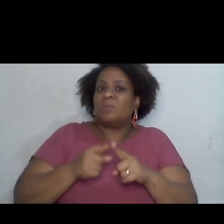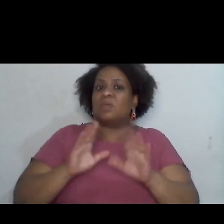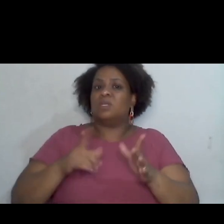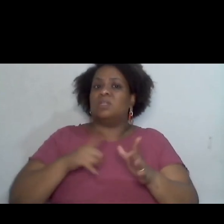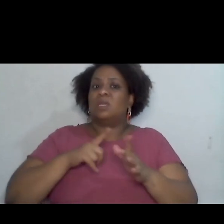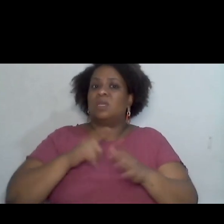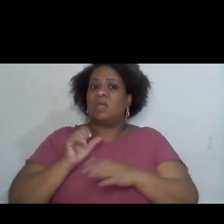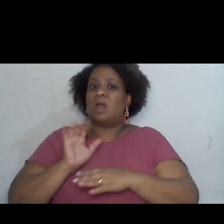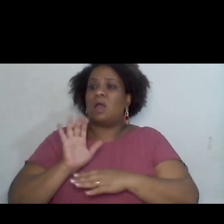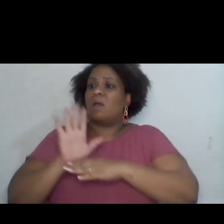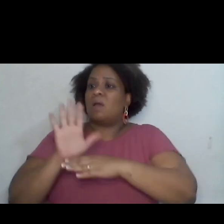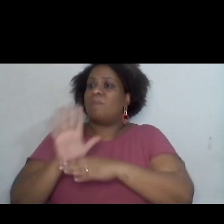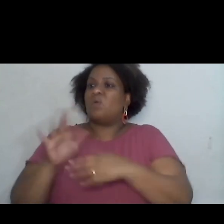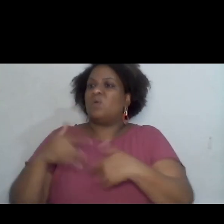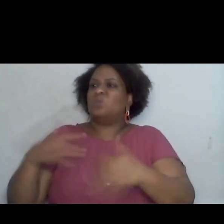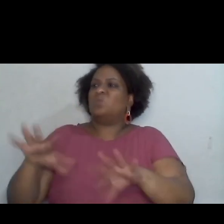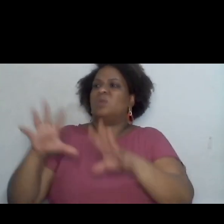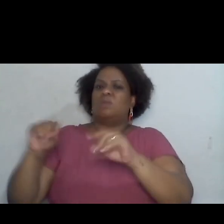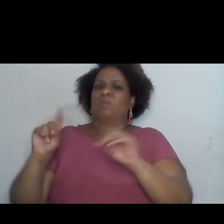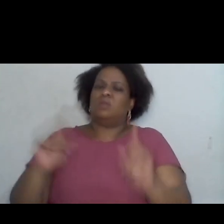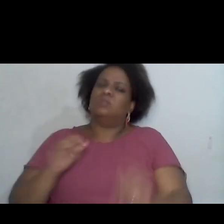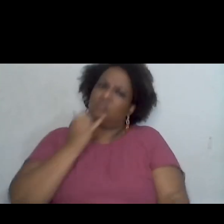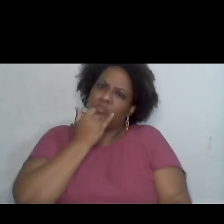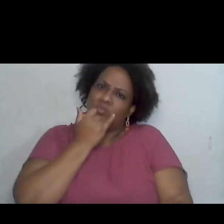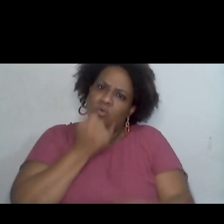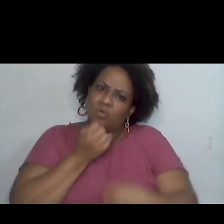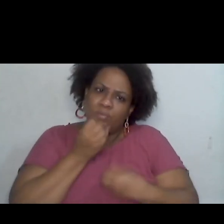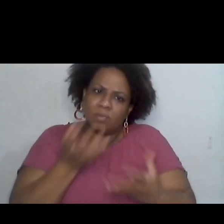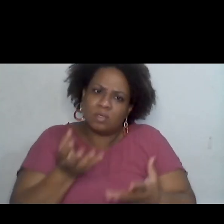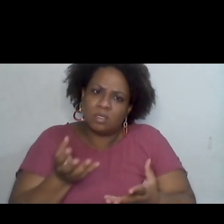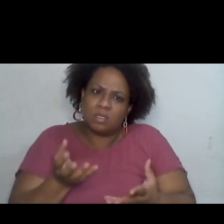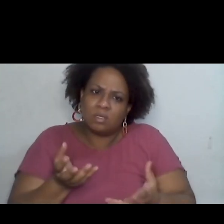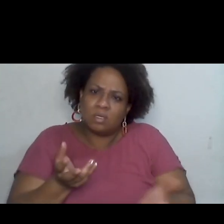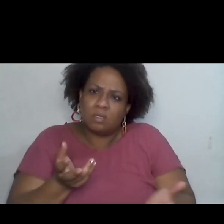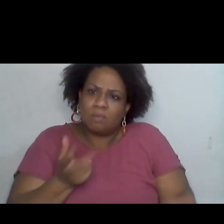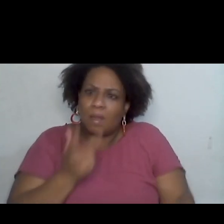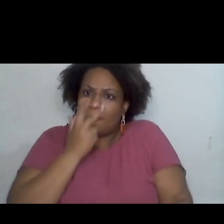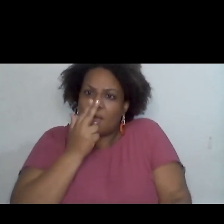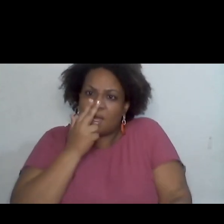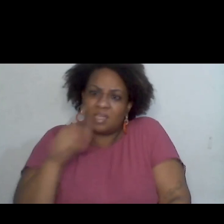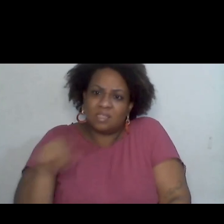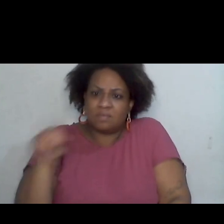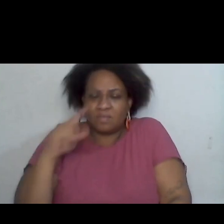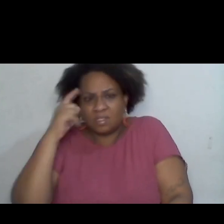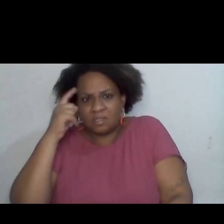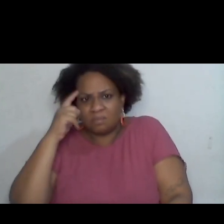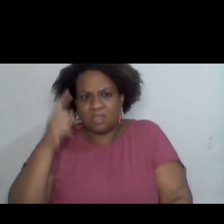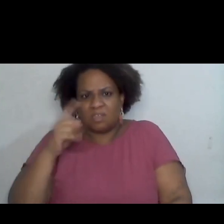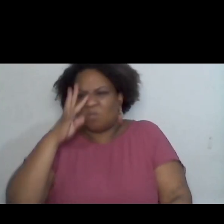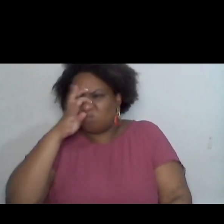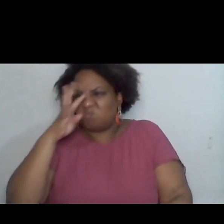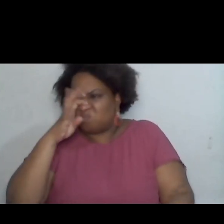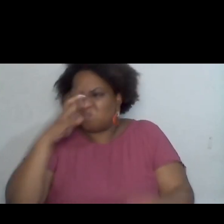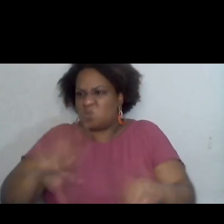manter o nosso apoio e não quer mais que ninguém entre. Me desculpe o desabafo, mas às vezes passa um pouco essa impressão, quando há tanta resistência à mudança.